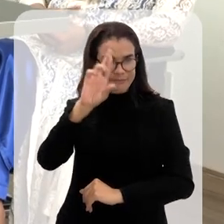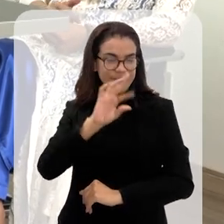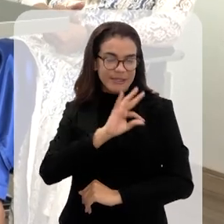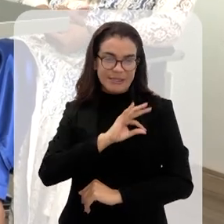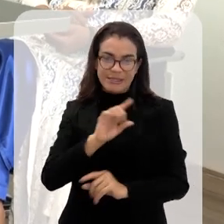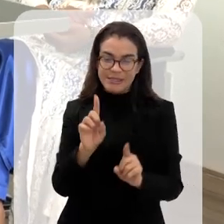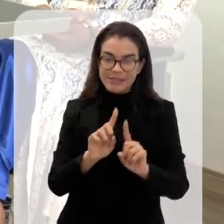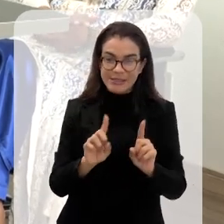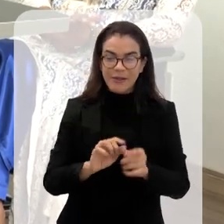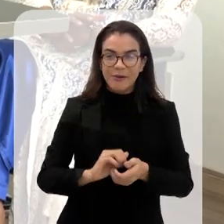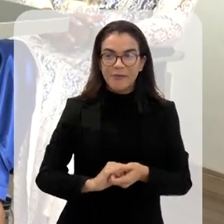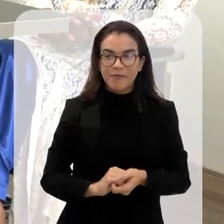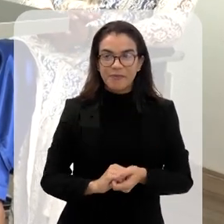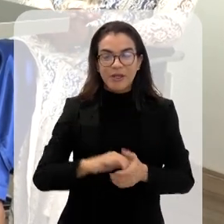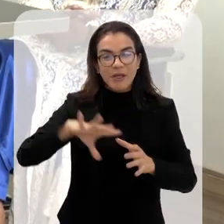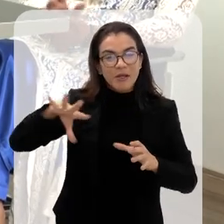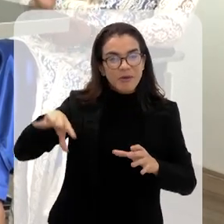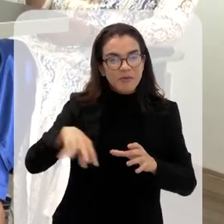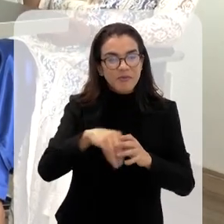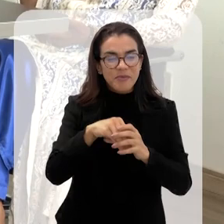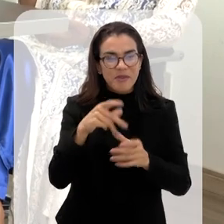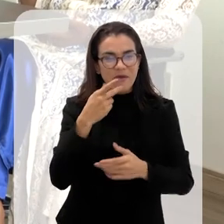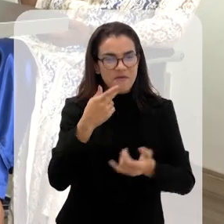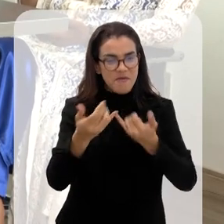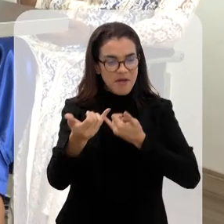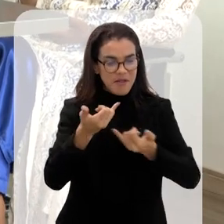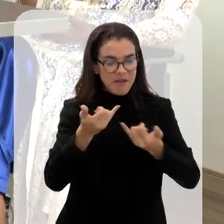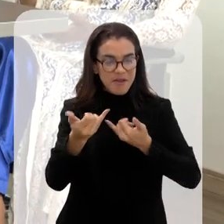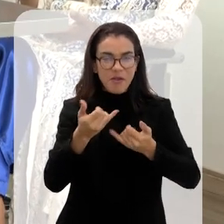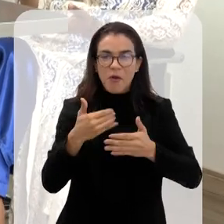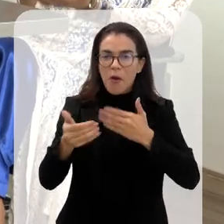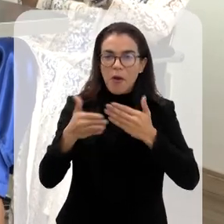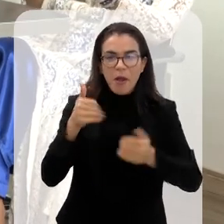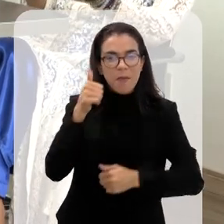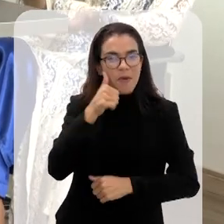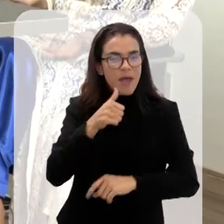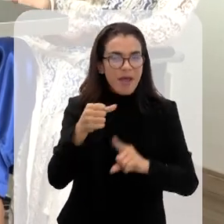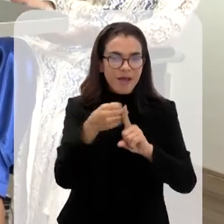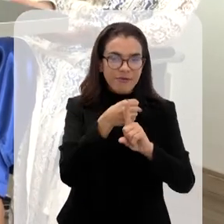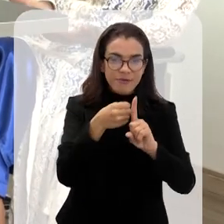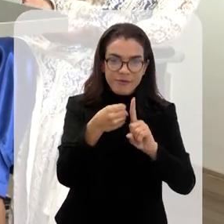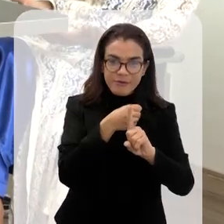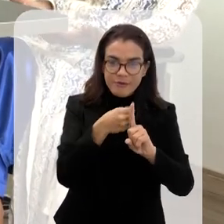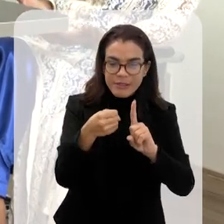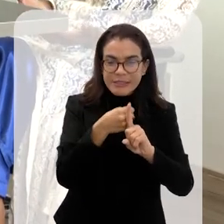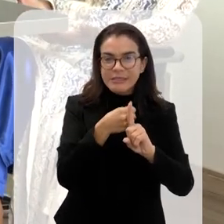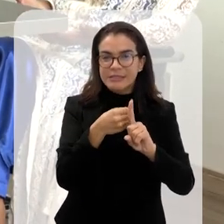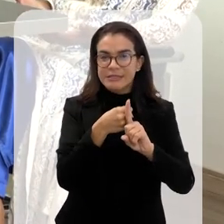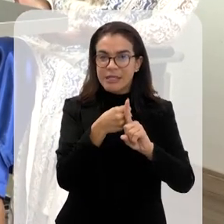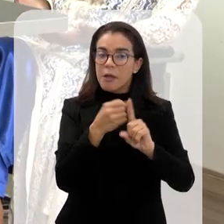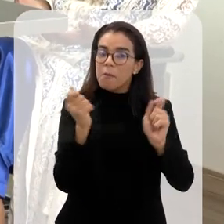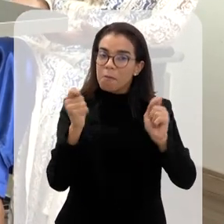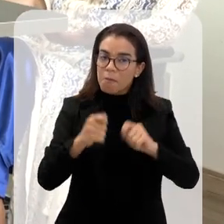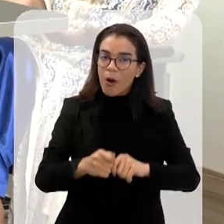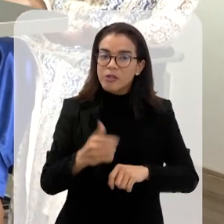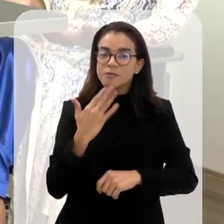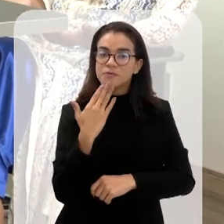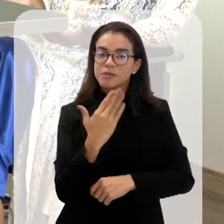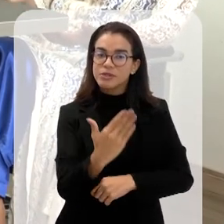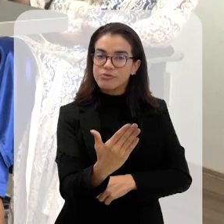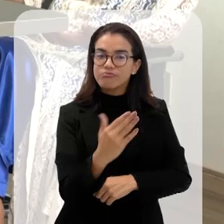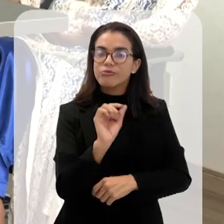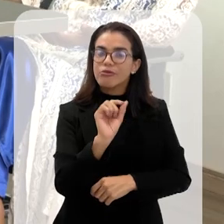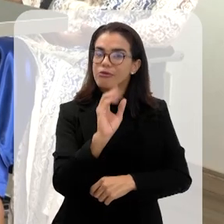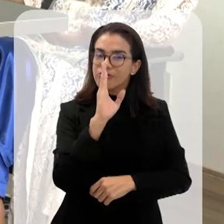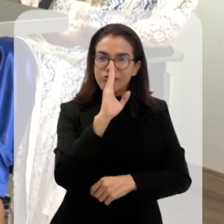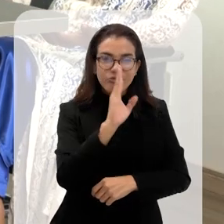delegacias de atendimento à mulher. Com esse implantamento que você está falando, até a mulher que foi agredida violentamente,